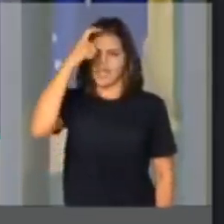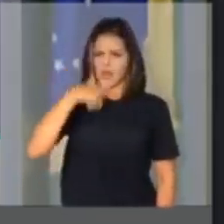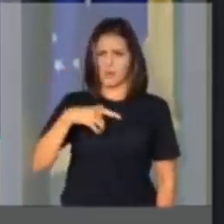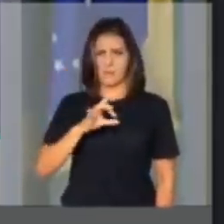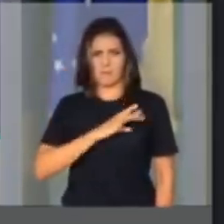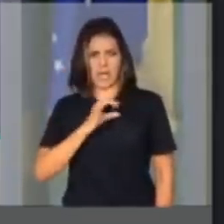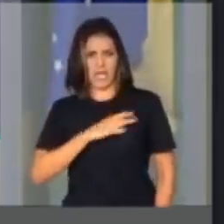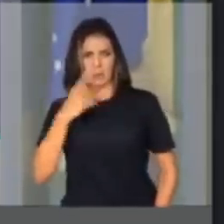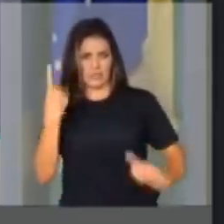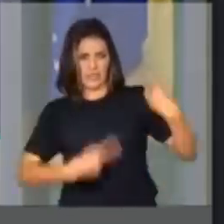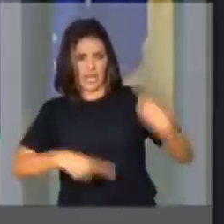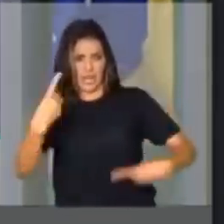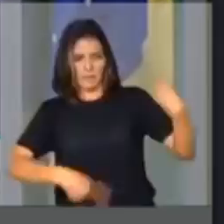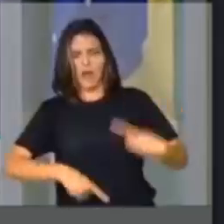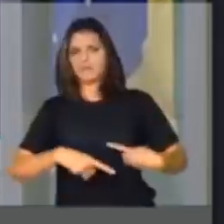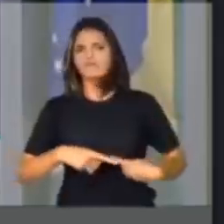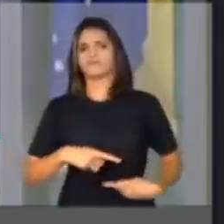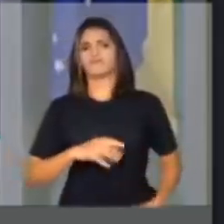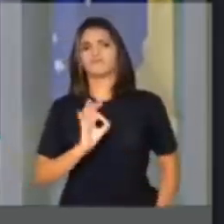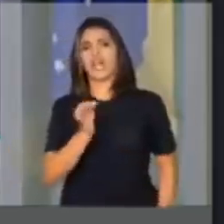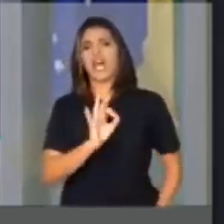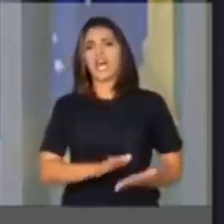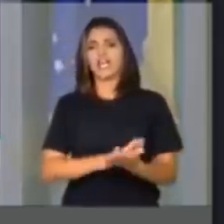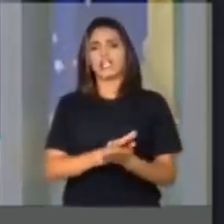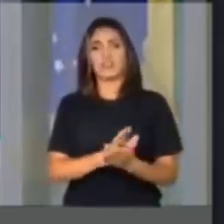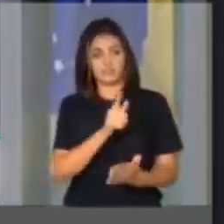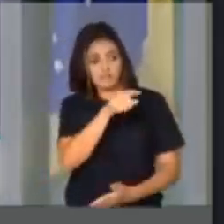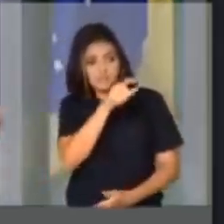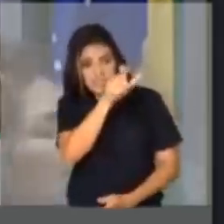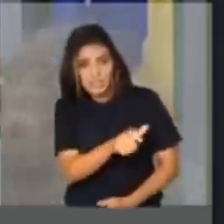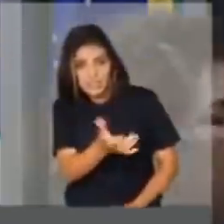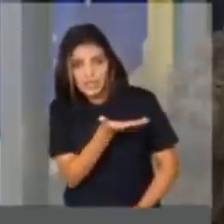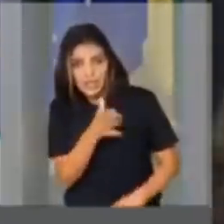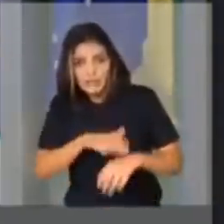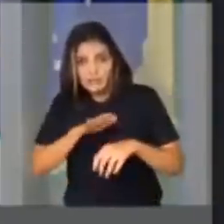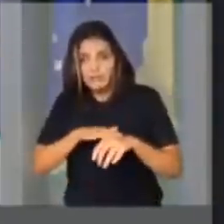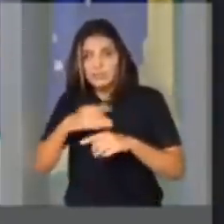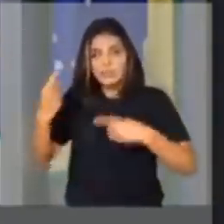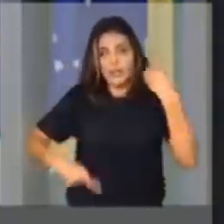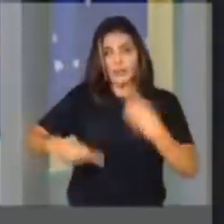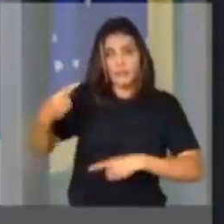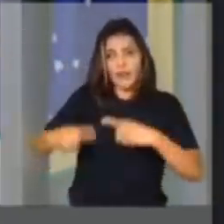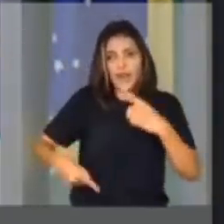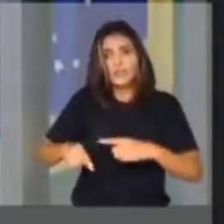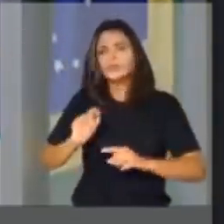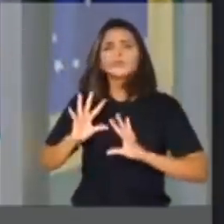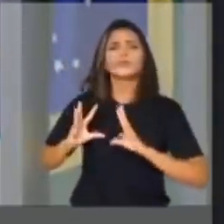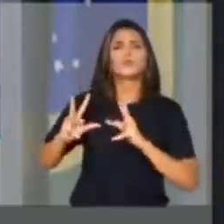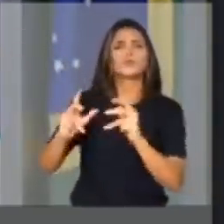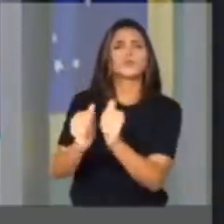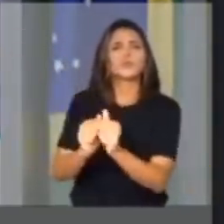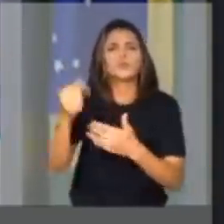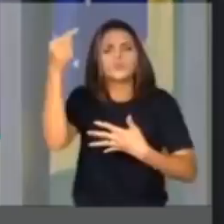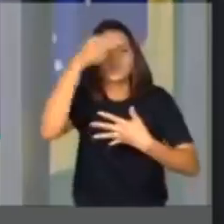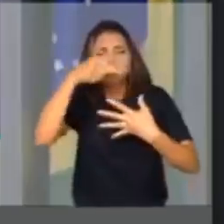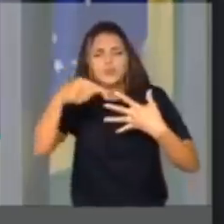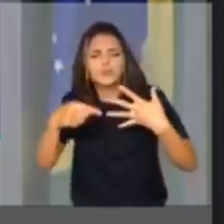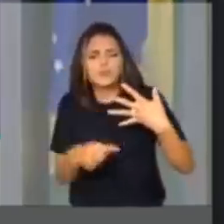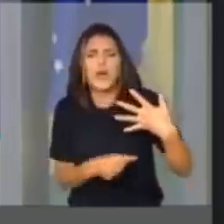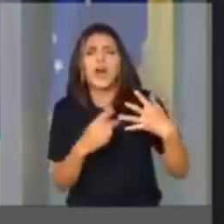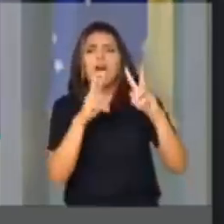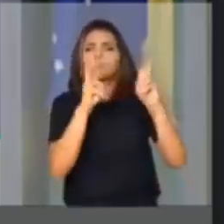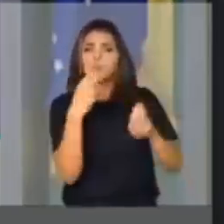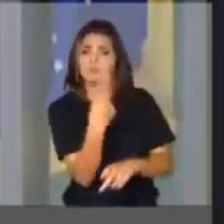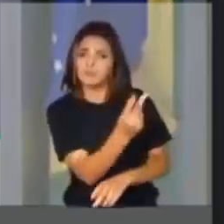nenhum. E se o parlamentar quiser promover um debate sobre reforma previdenciária, sobre reforma tributária, sobre o pacote anticrime do juiz Sérgio Moro, sobre o que ele bem